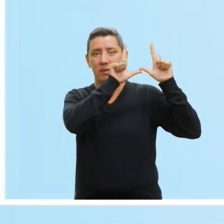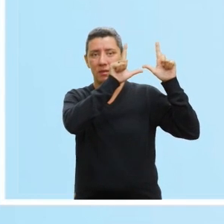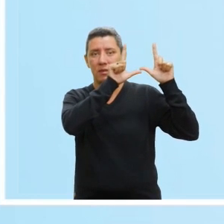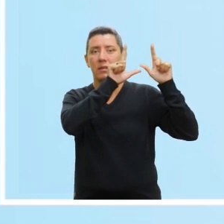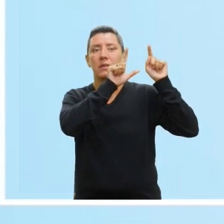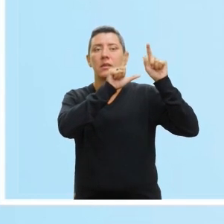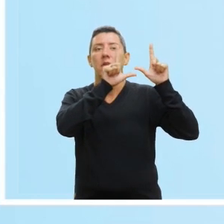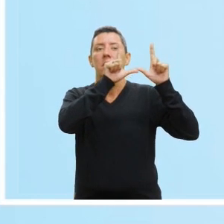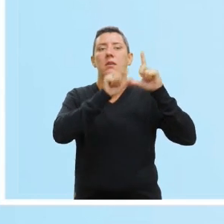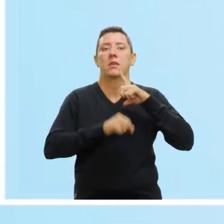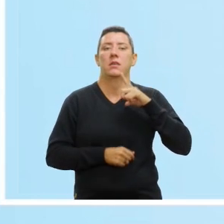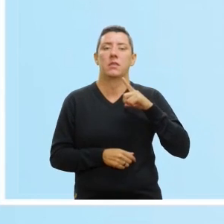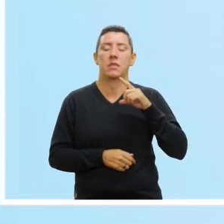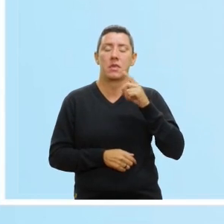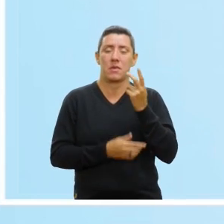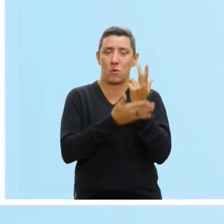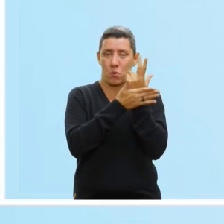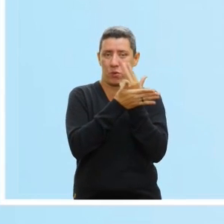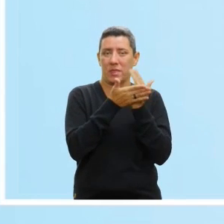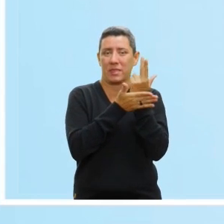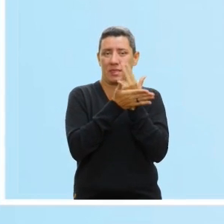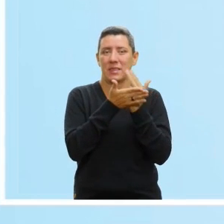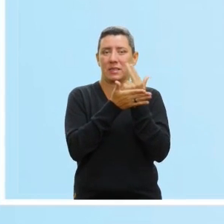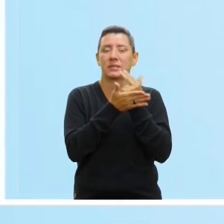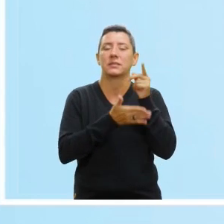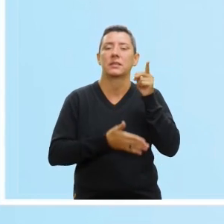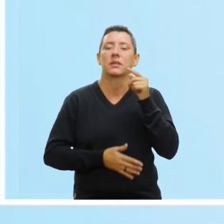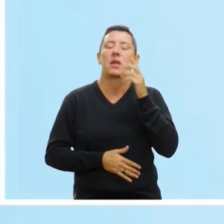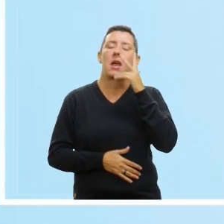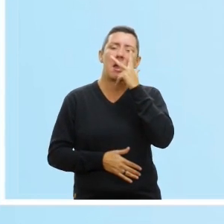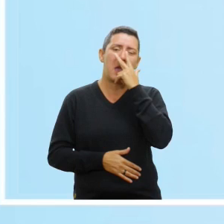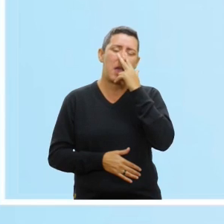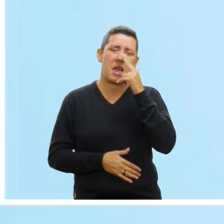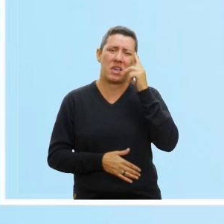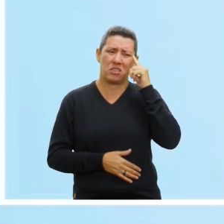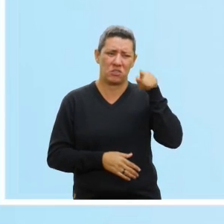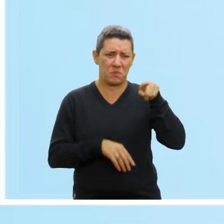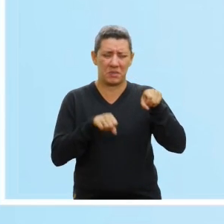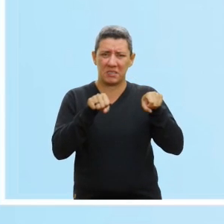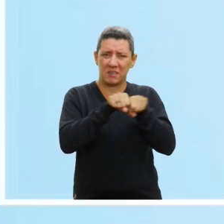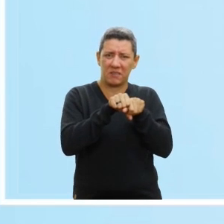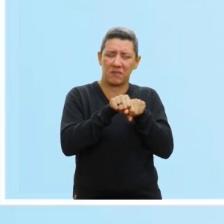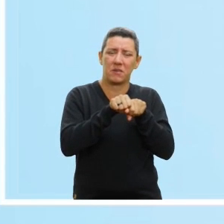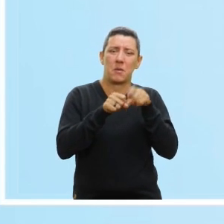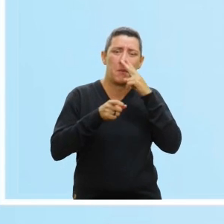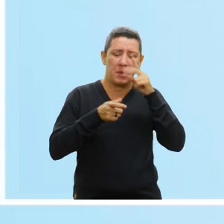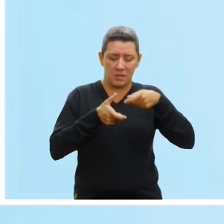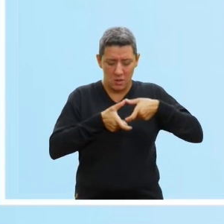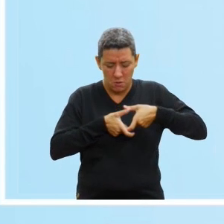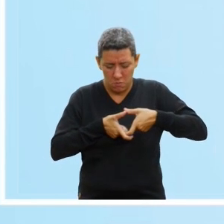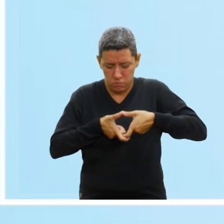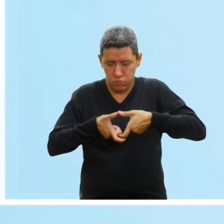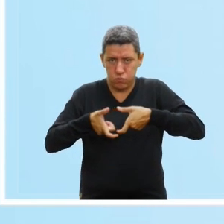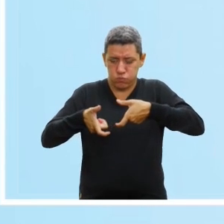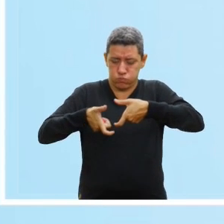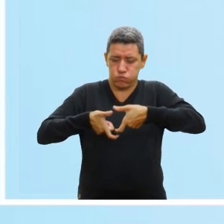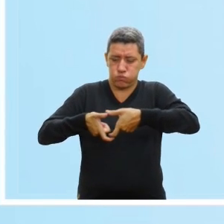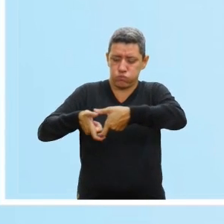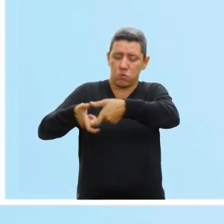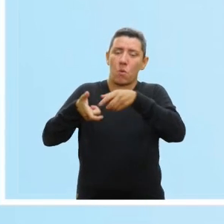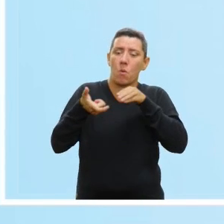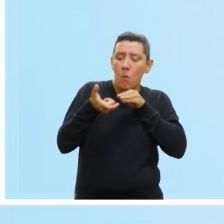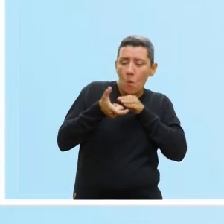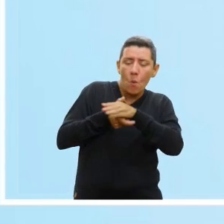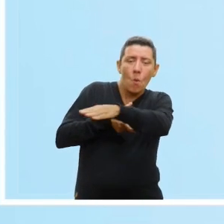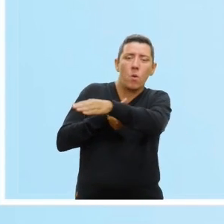aqui o core, o revestimento. É interessante, muita gente acha que a fibra ótica é um tubo talvez oco, né? Talvez com ar,